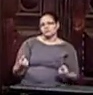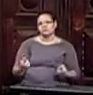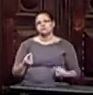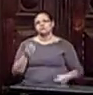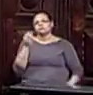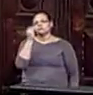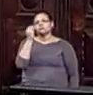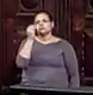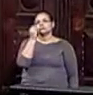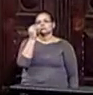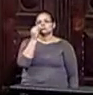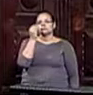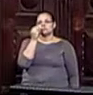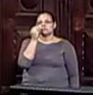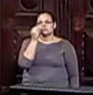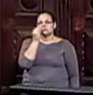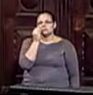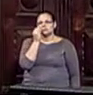tentando